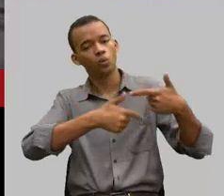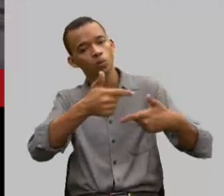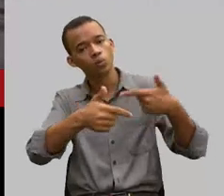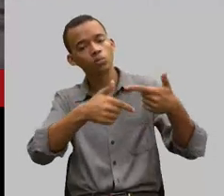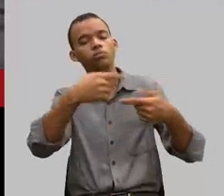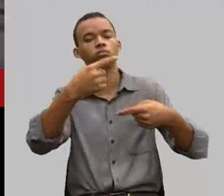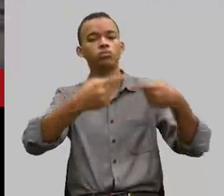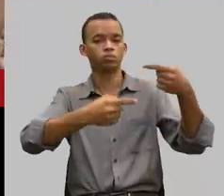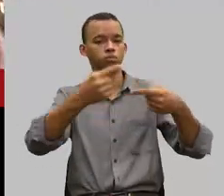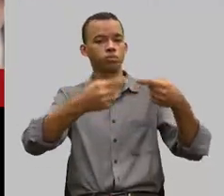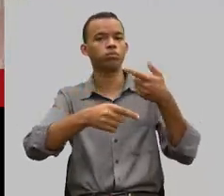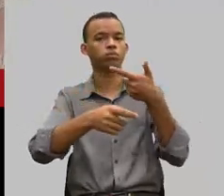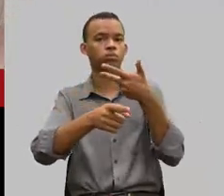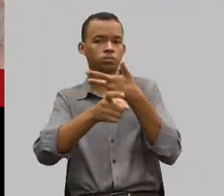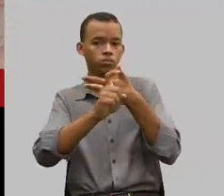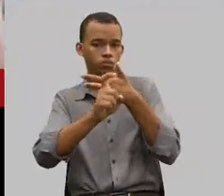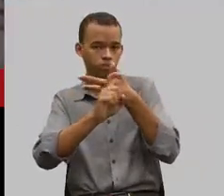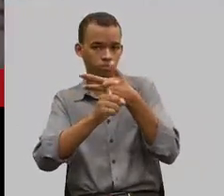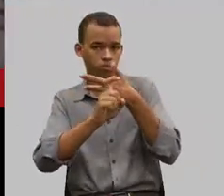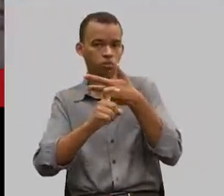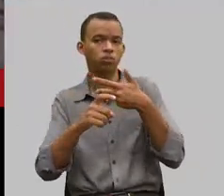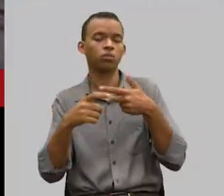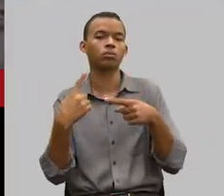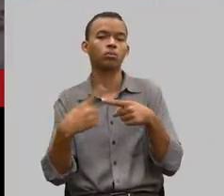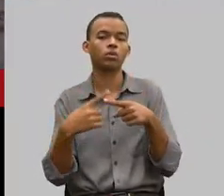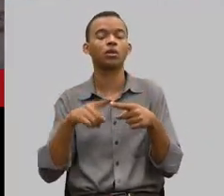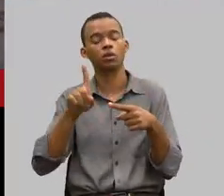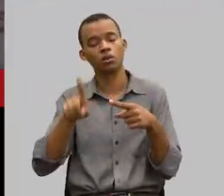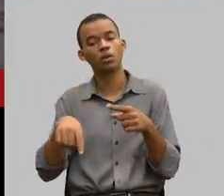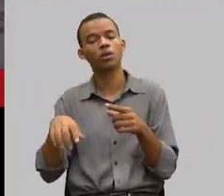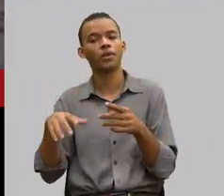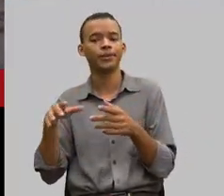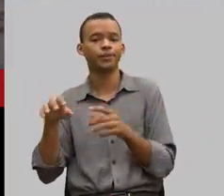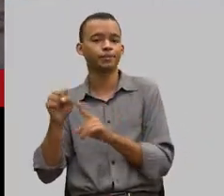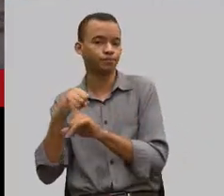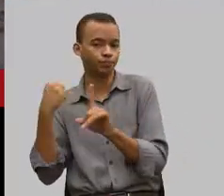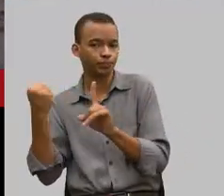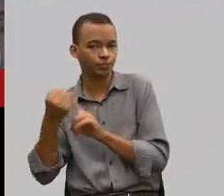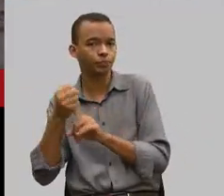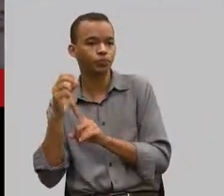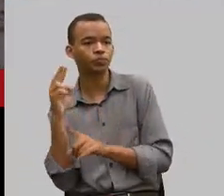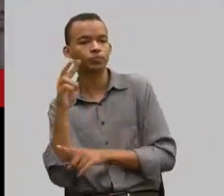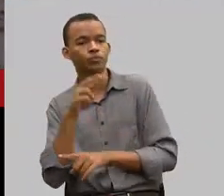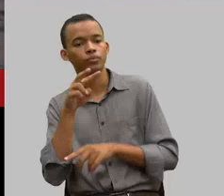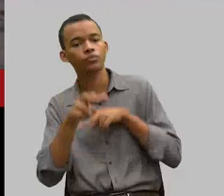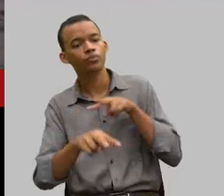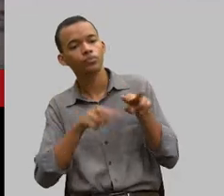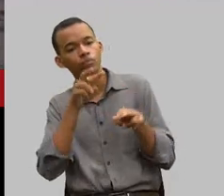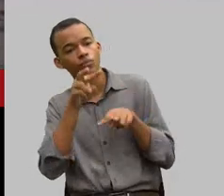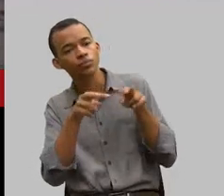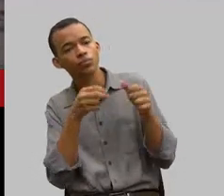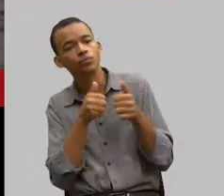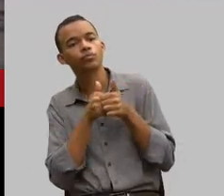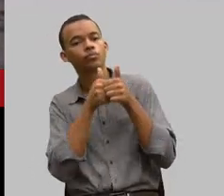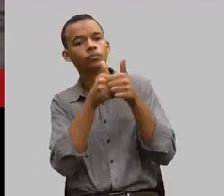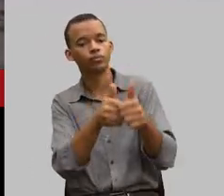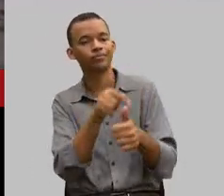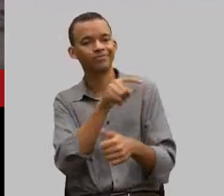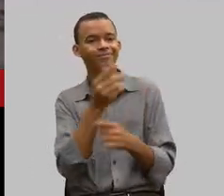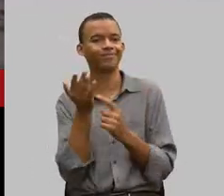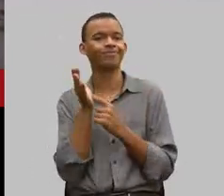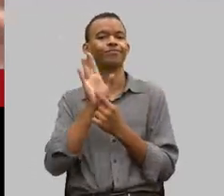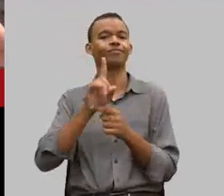executivo porque a forma que a sociedade tem inclusive de acompanhar não é todas as apresentações elas ficam